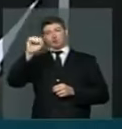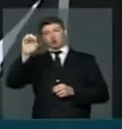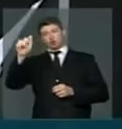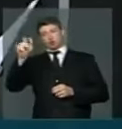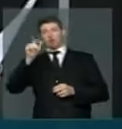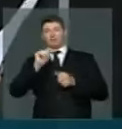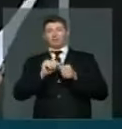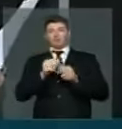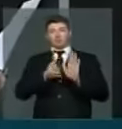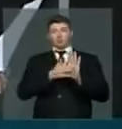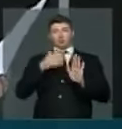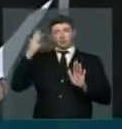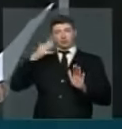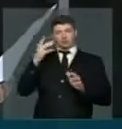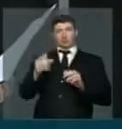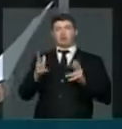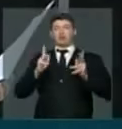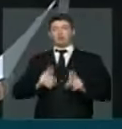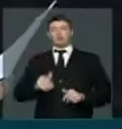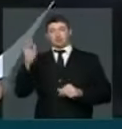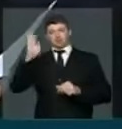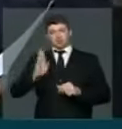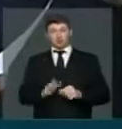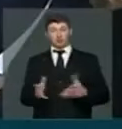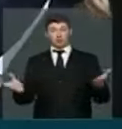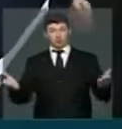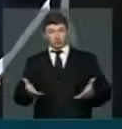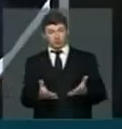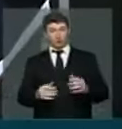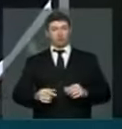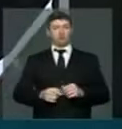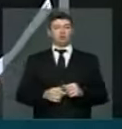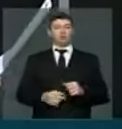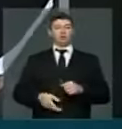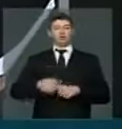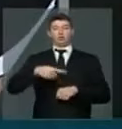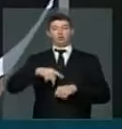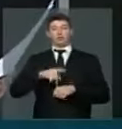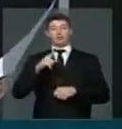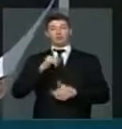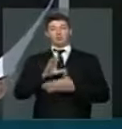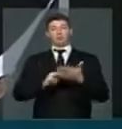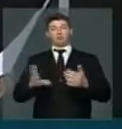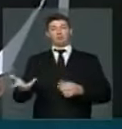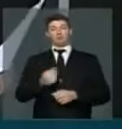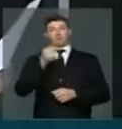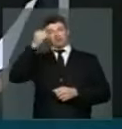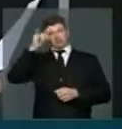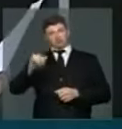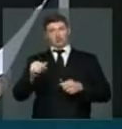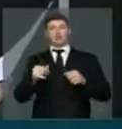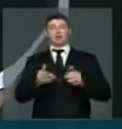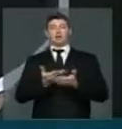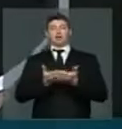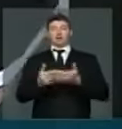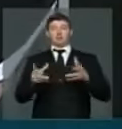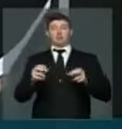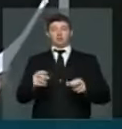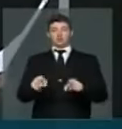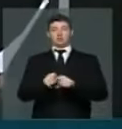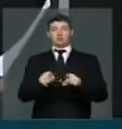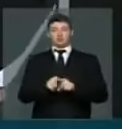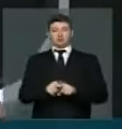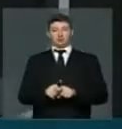política na legislação sanitária brasileira. Hoje, há no país centros de referência e excelência na prevenção e no tratamento de